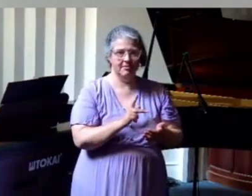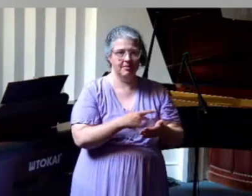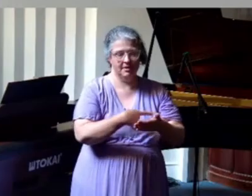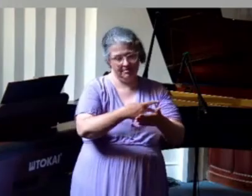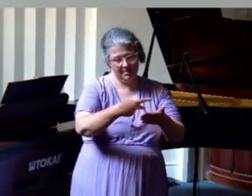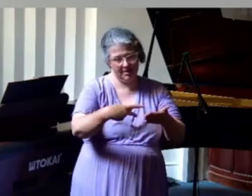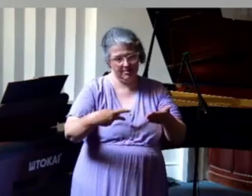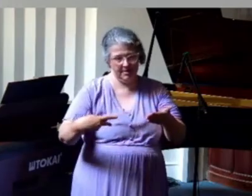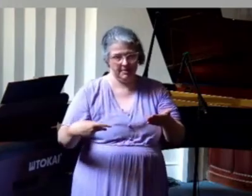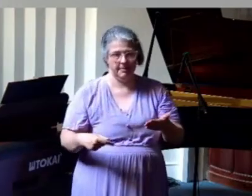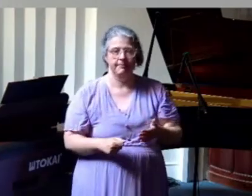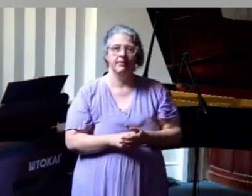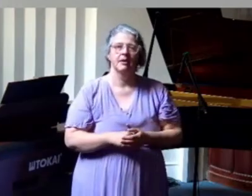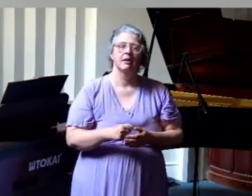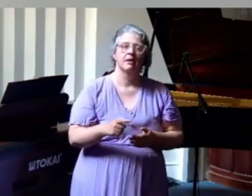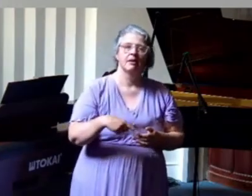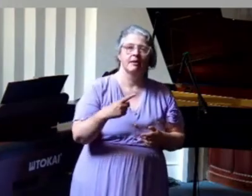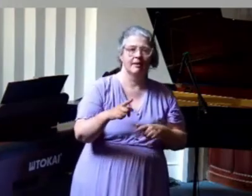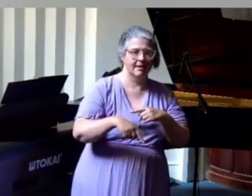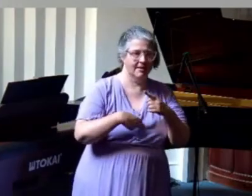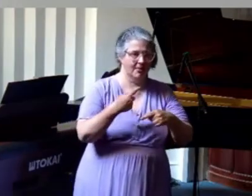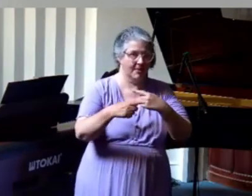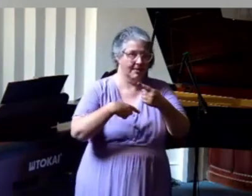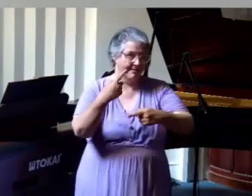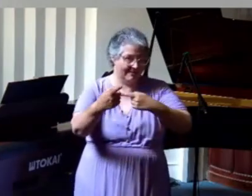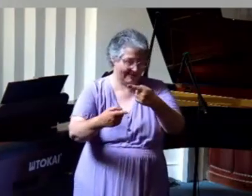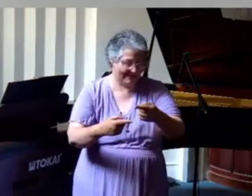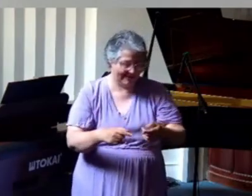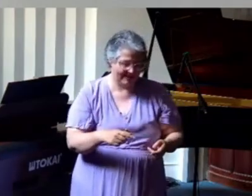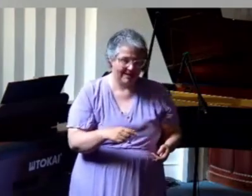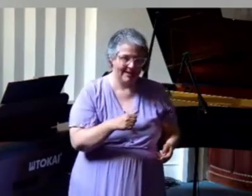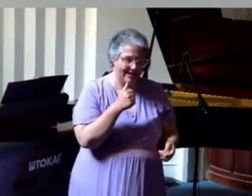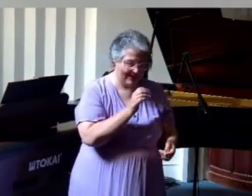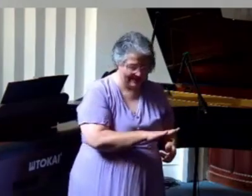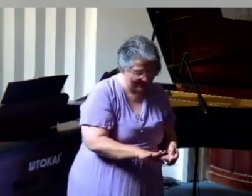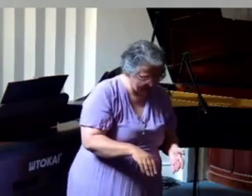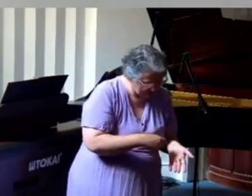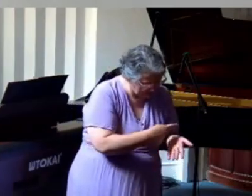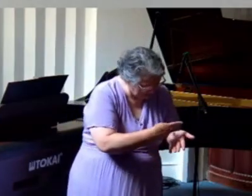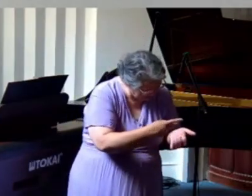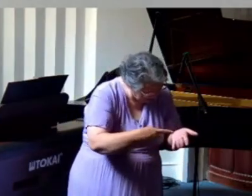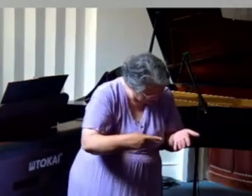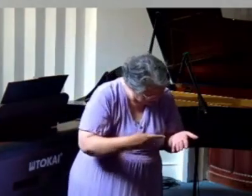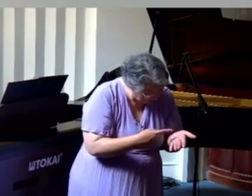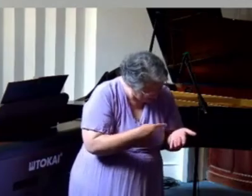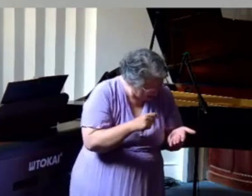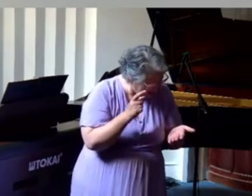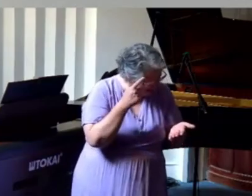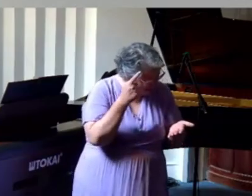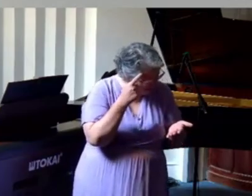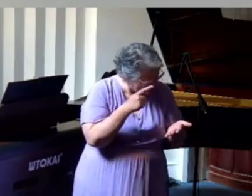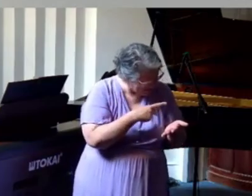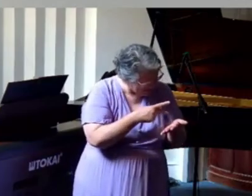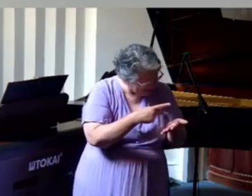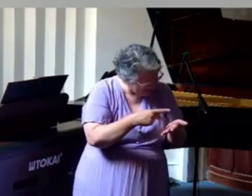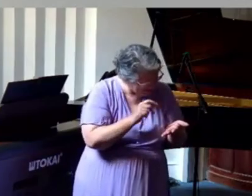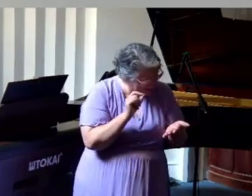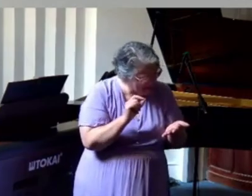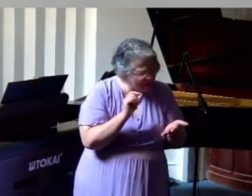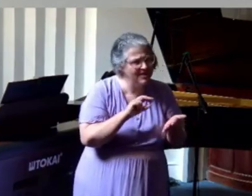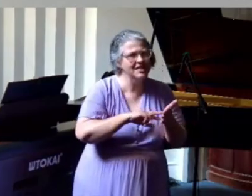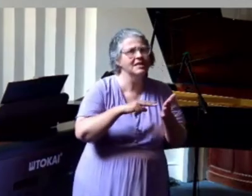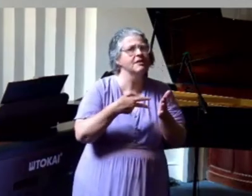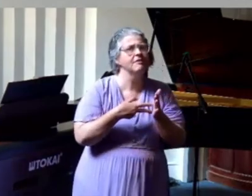relacionado ao texto. E enquanto elas estão fazendo o desenho, ilustrando, elas também vão pensando sobre o que